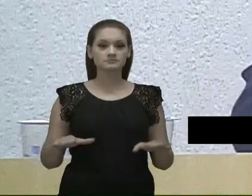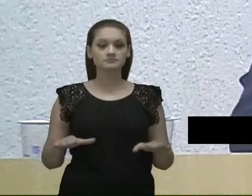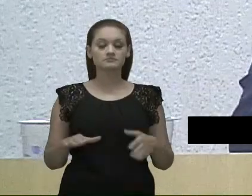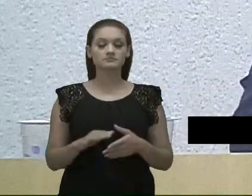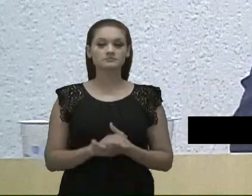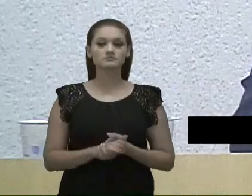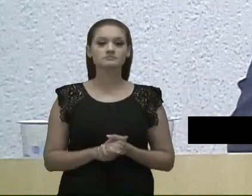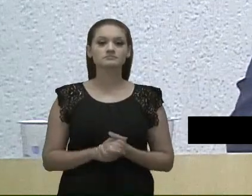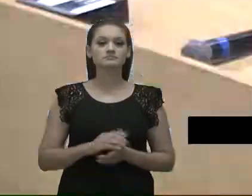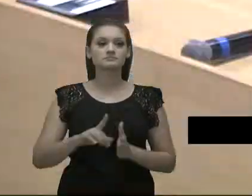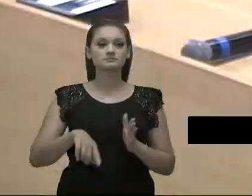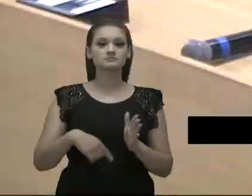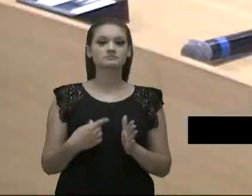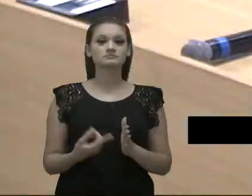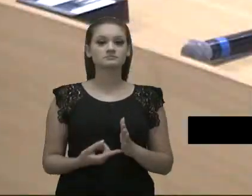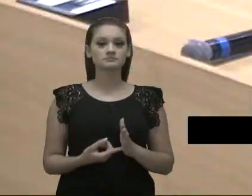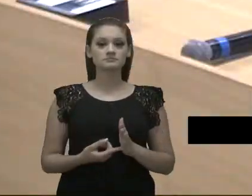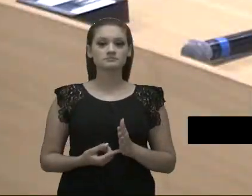funcionou?